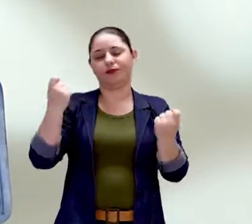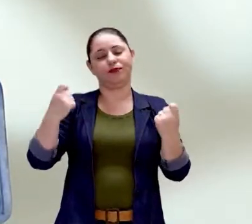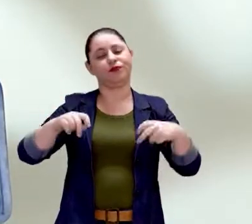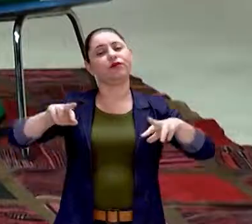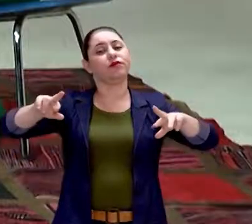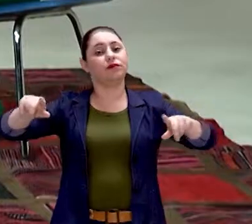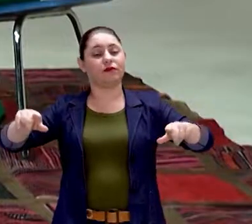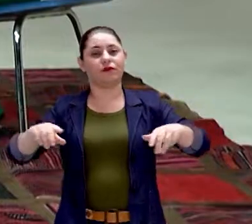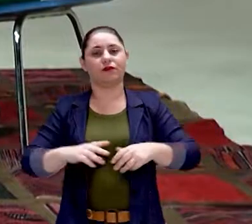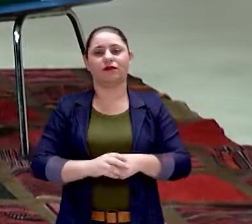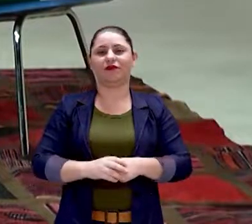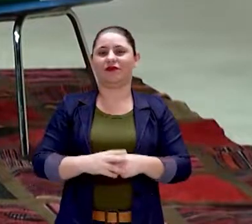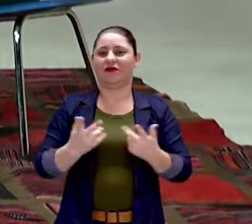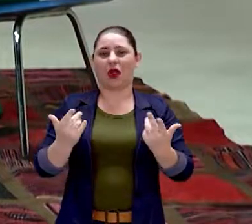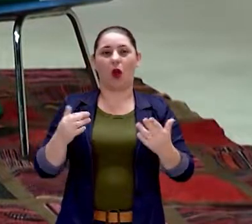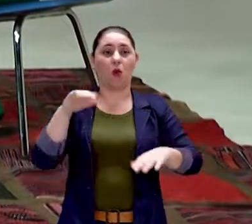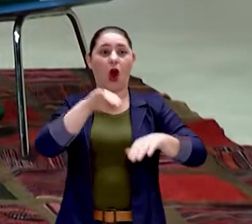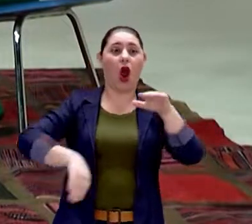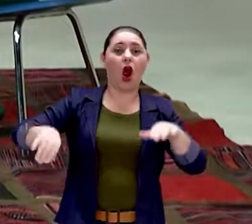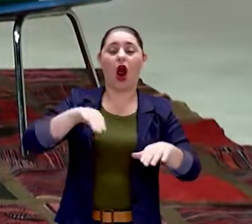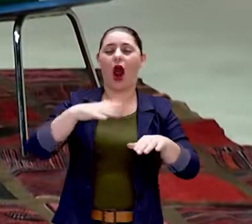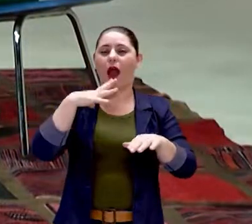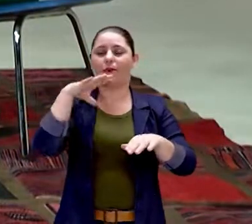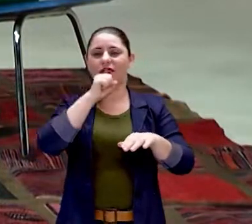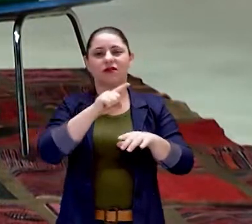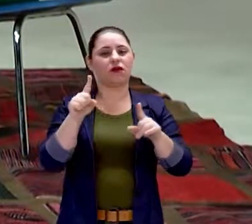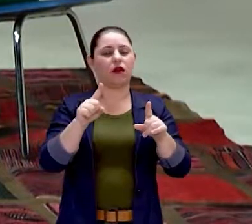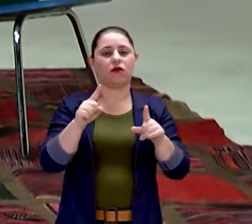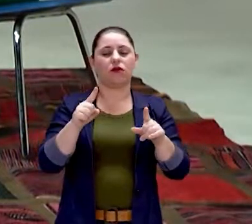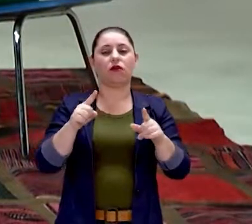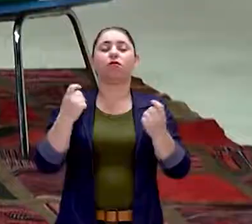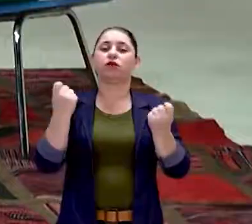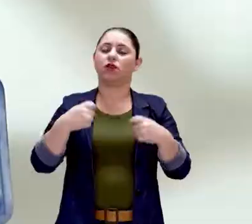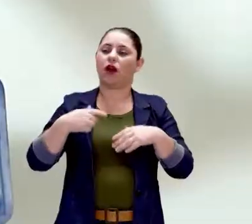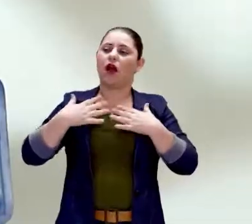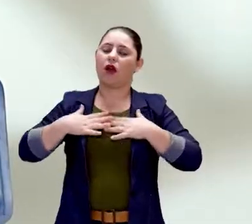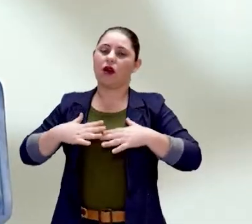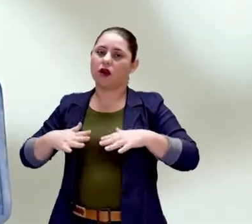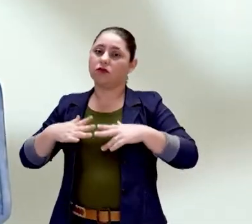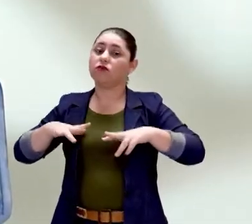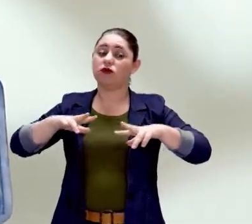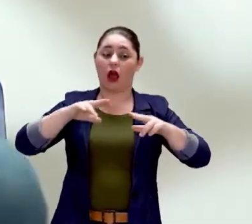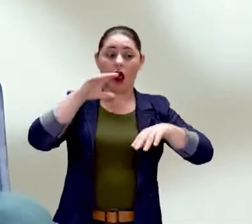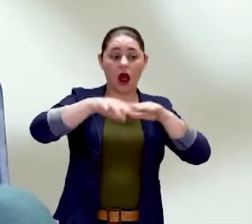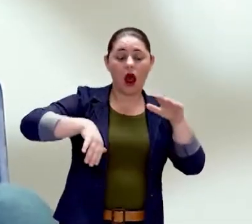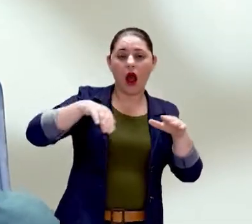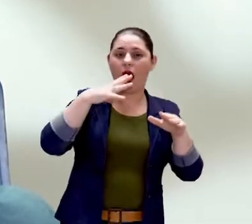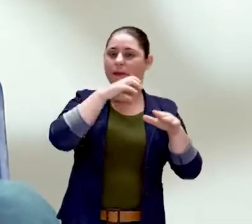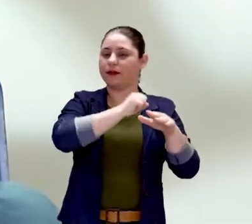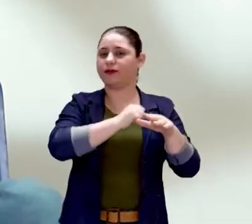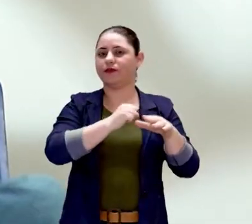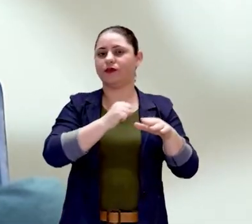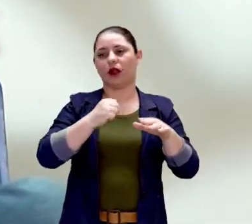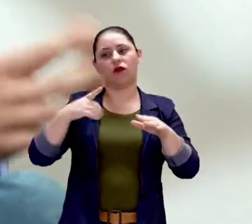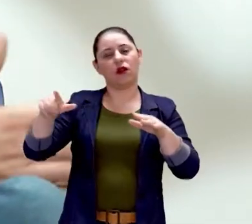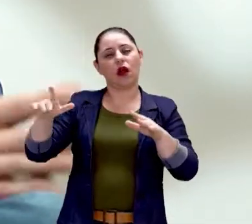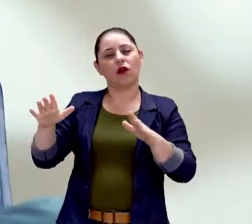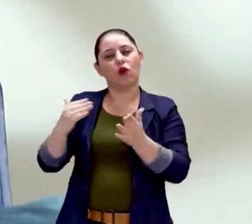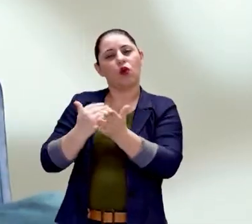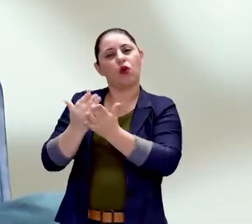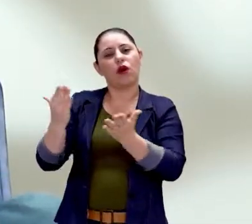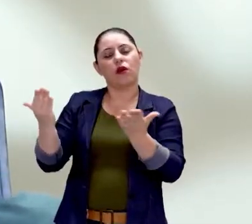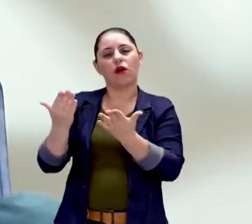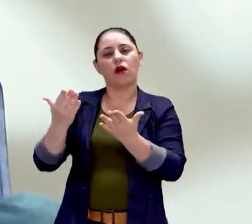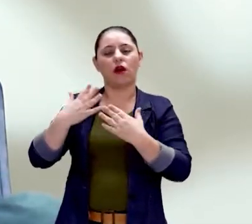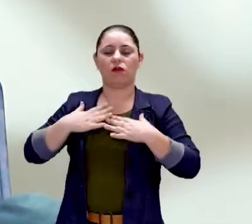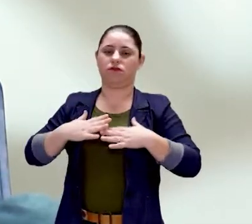treino. Nem o mesmo rendimento. Nem o mesmo rendimento e nem a mesma intensidade. Então, a gente tem que dar uma segurada nesse treino para você que